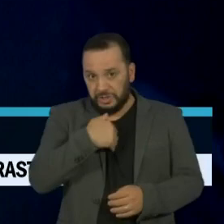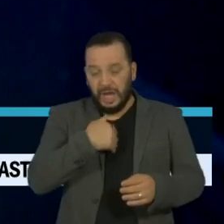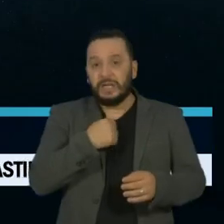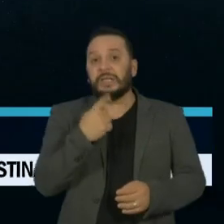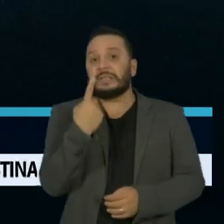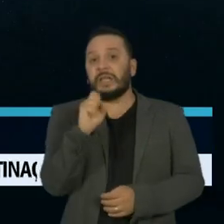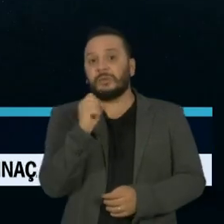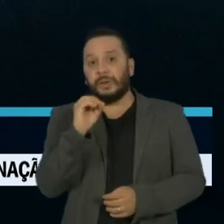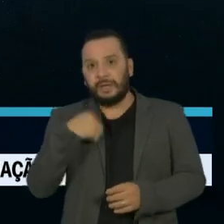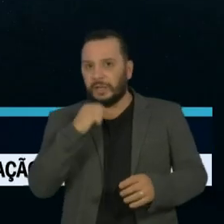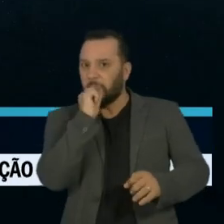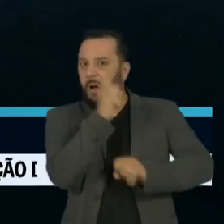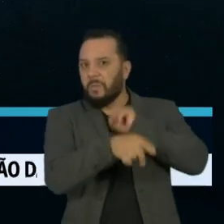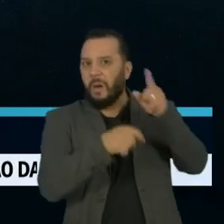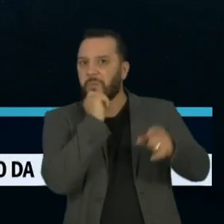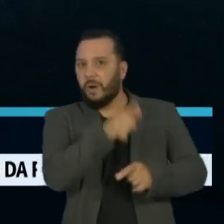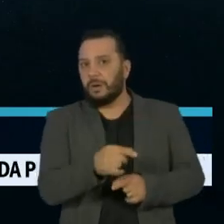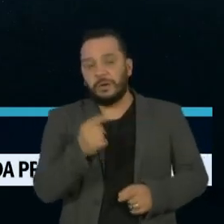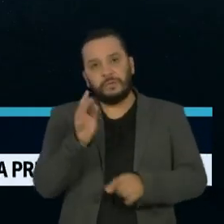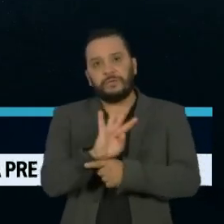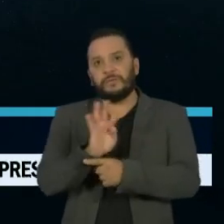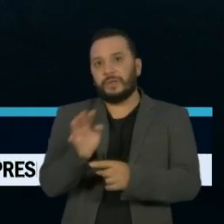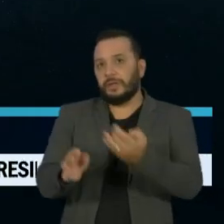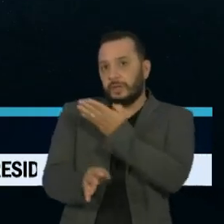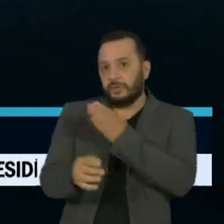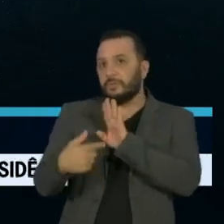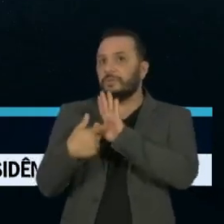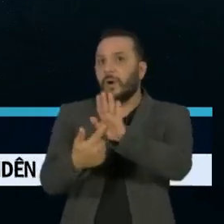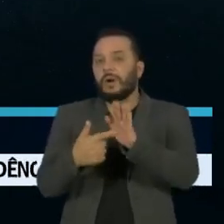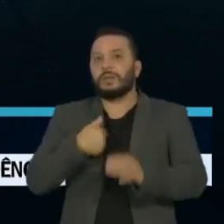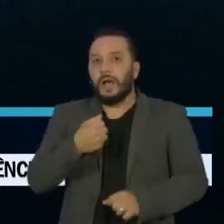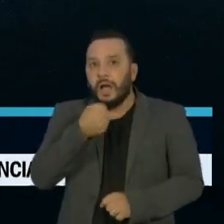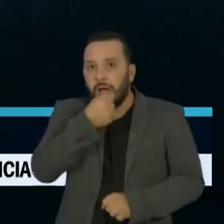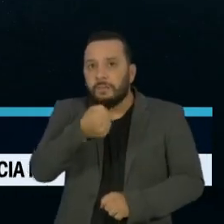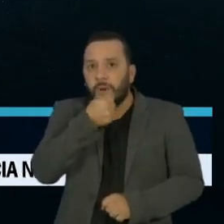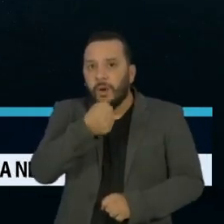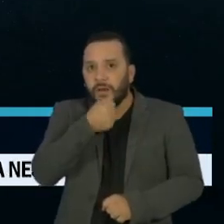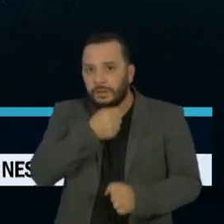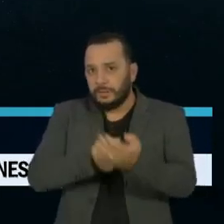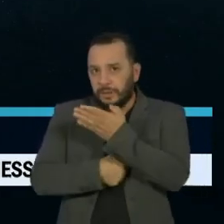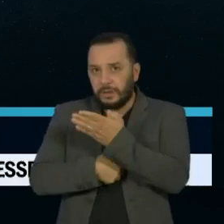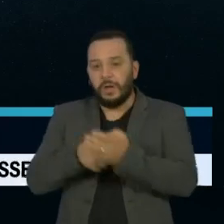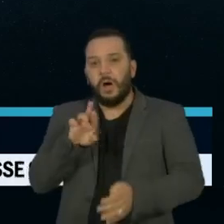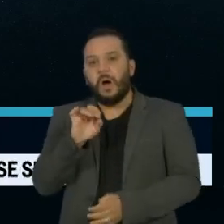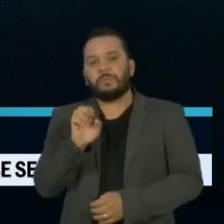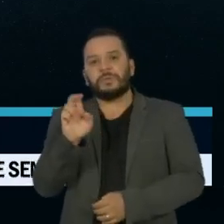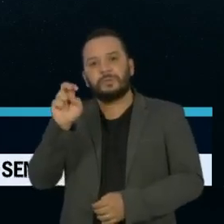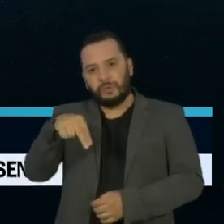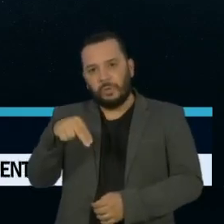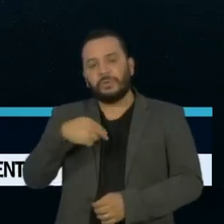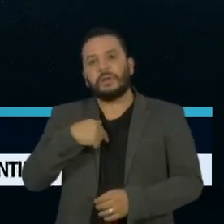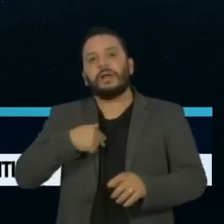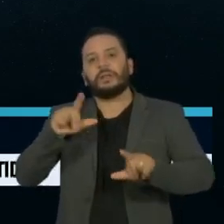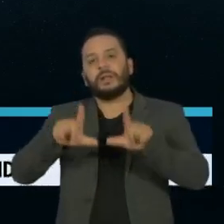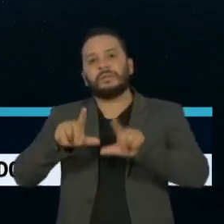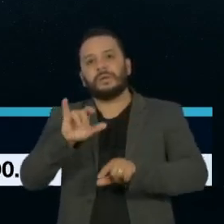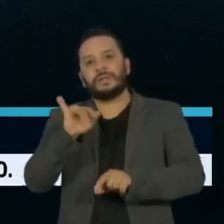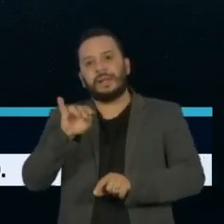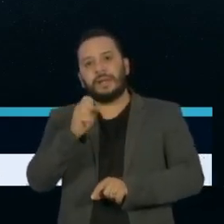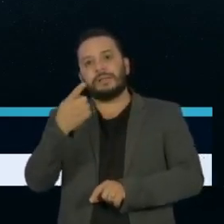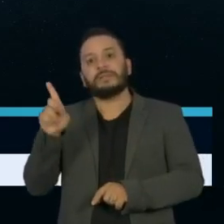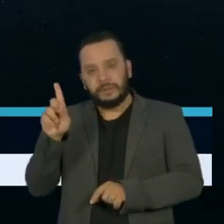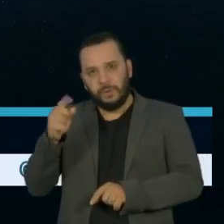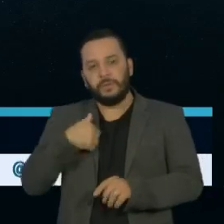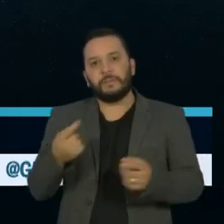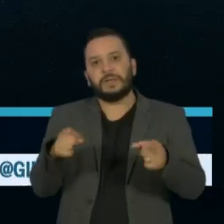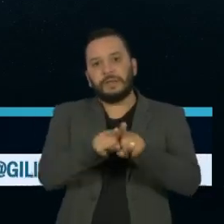ataques. O vídeo mostra o momento em que o repórter cinematográfico Robson Panzera, da TV Integração,